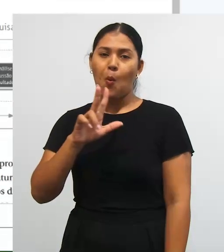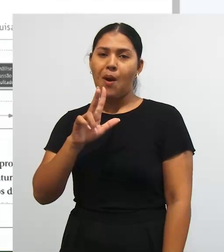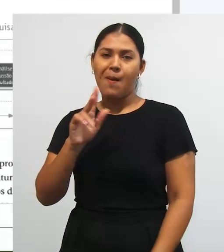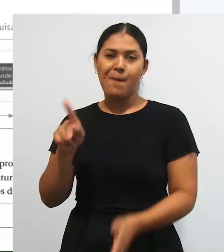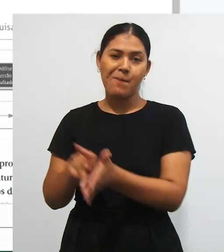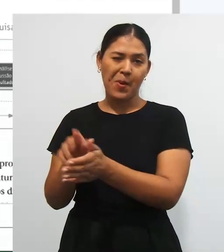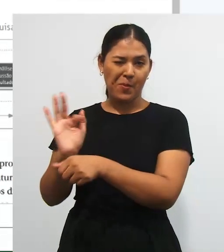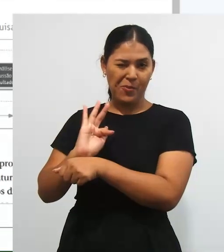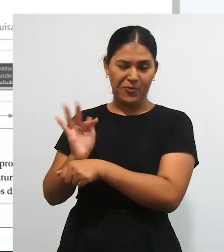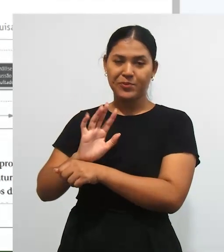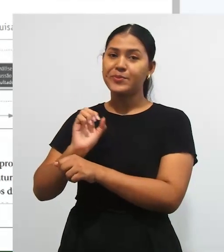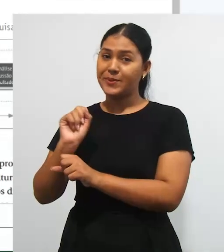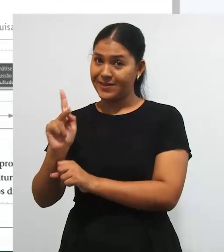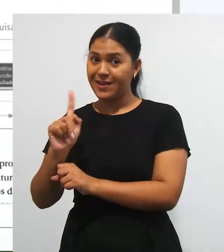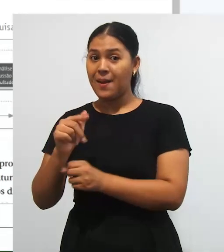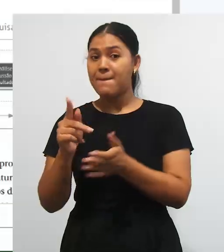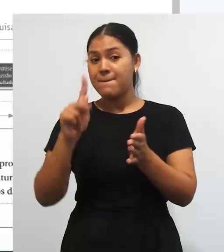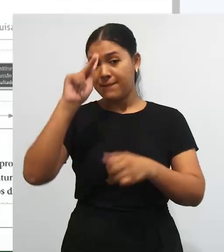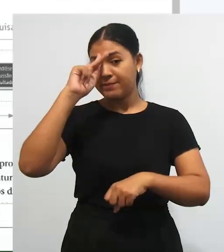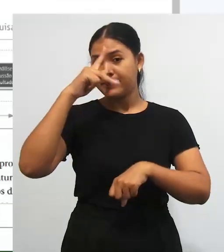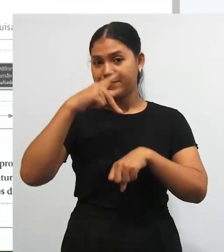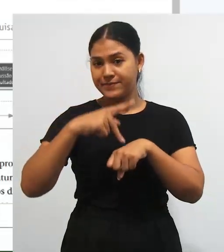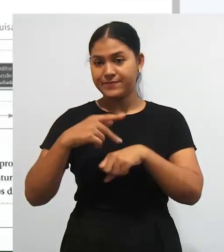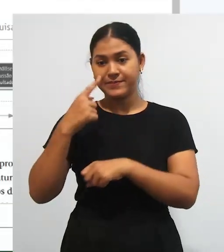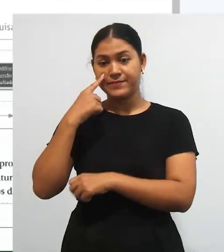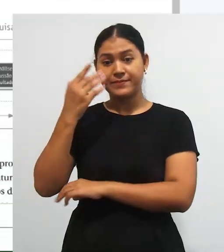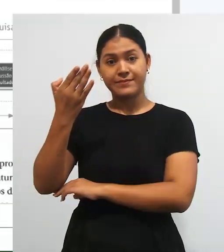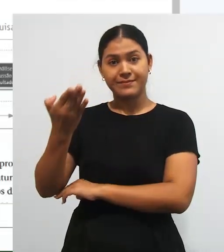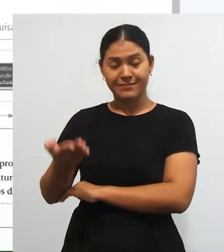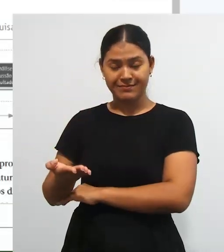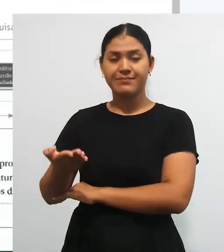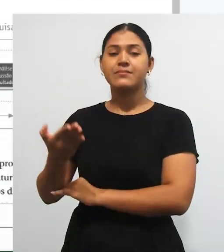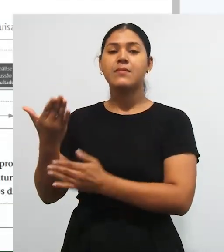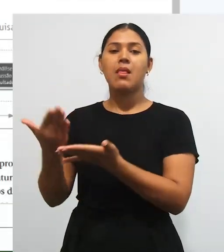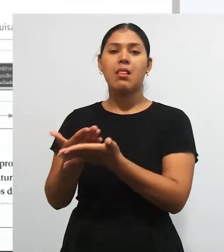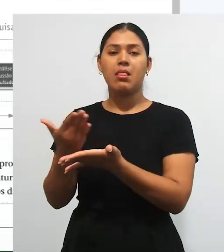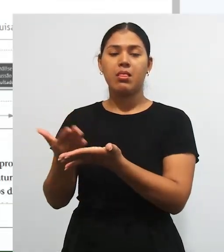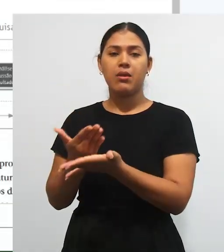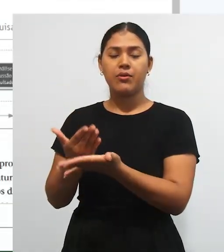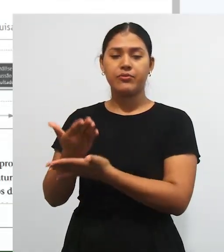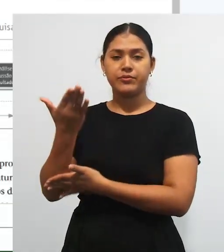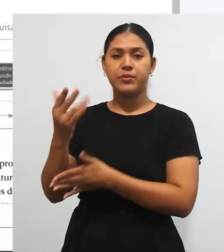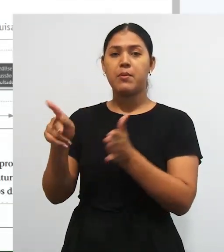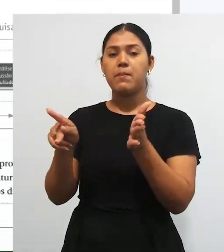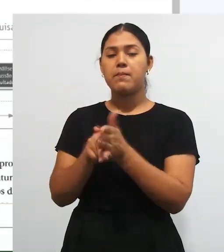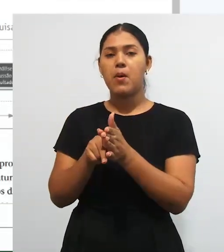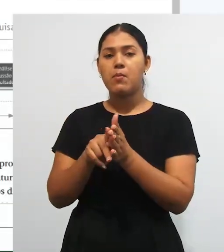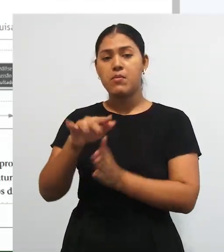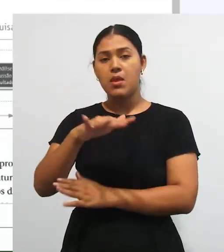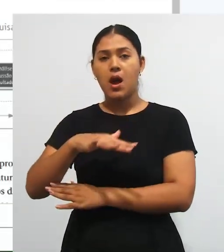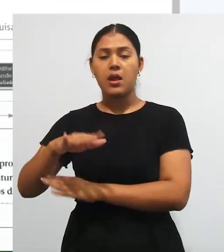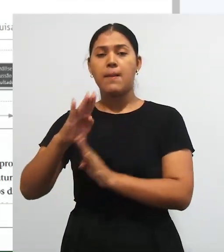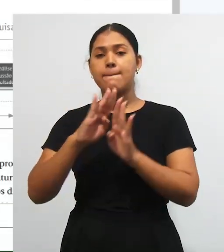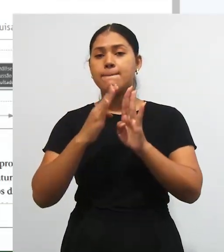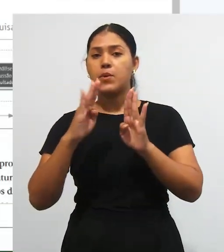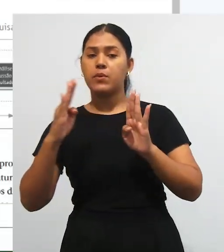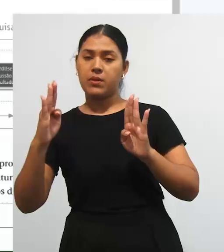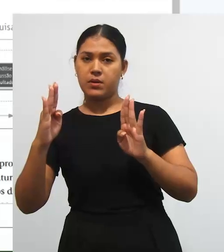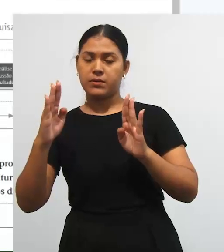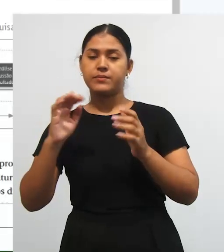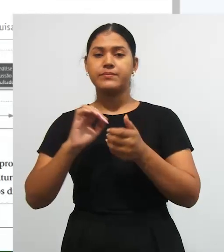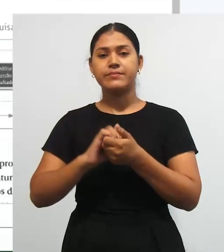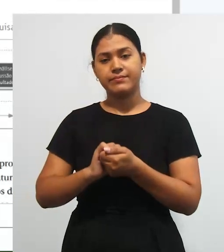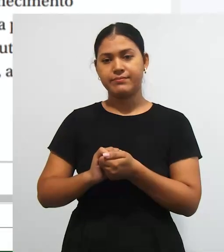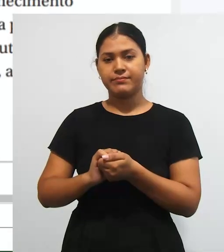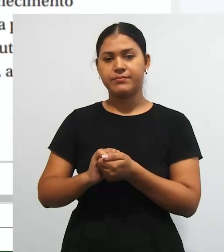o Zord. E olha só aí o esquema que a gente apresentou, assim que você vai ver o livro na biblioteca virtual, né? O objetivo era